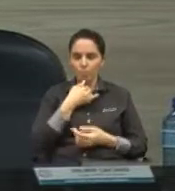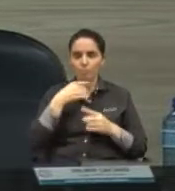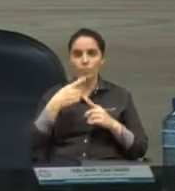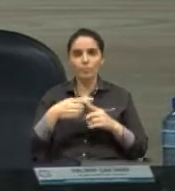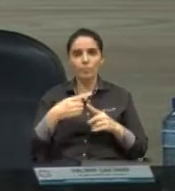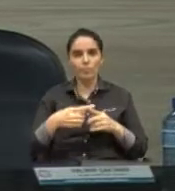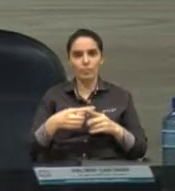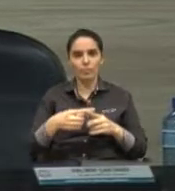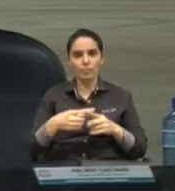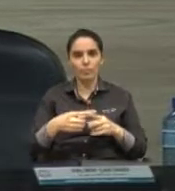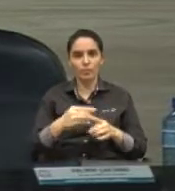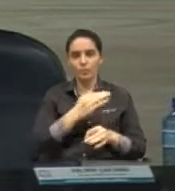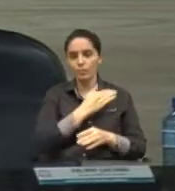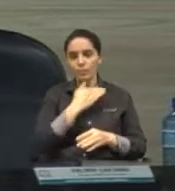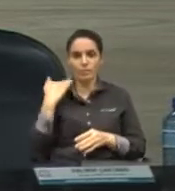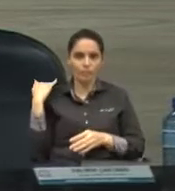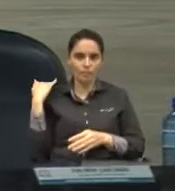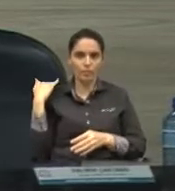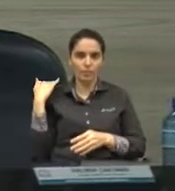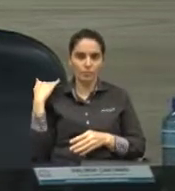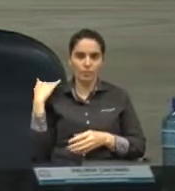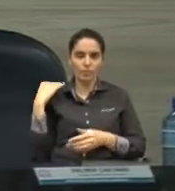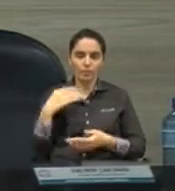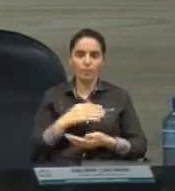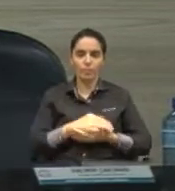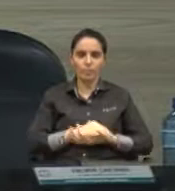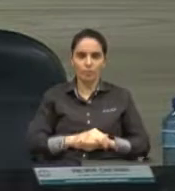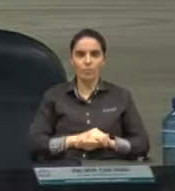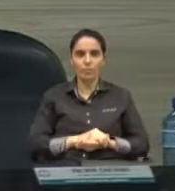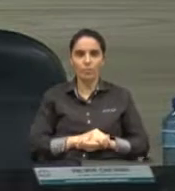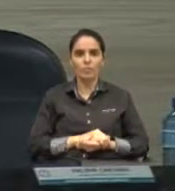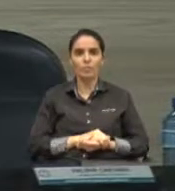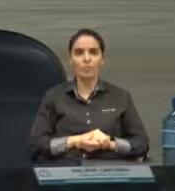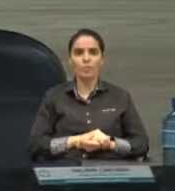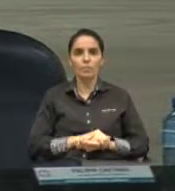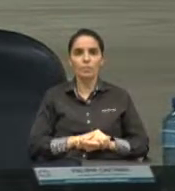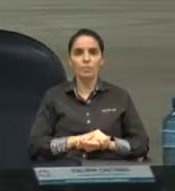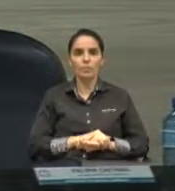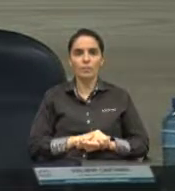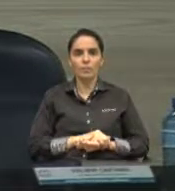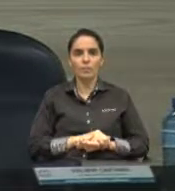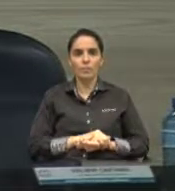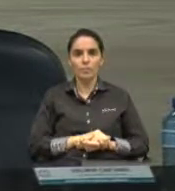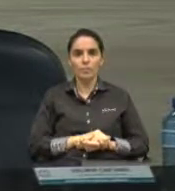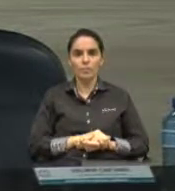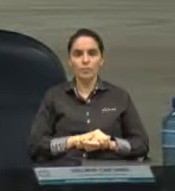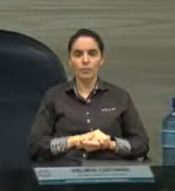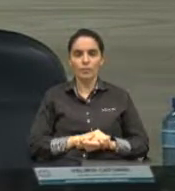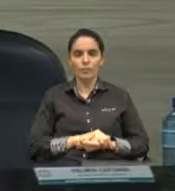virou mais um número de estatística dentro da criminalidade que assombra o nosso país.